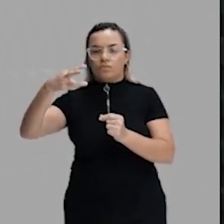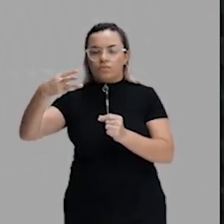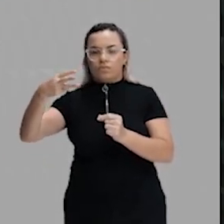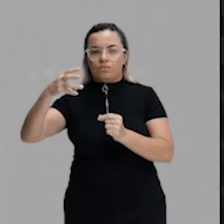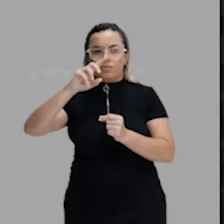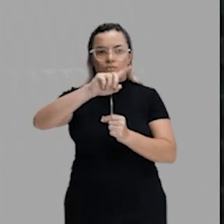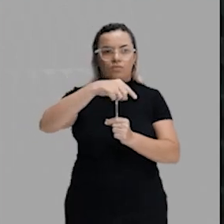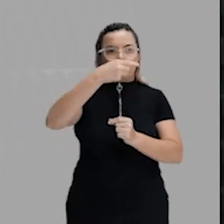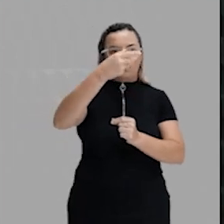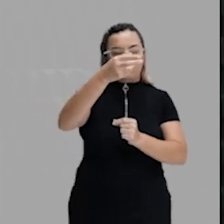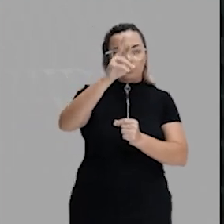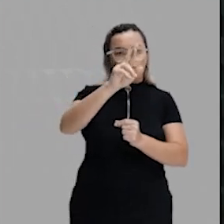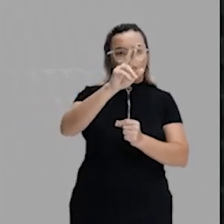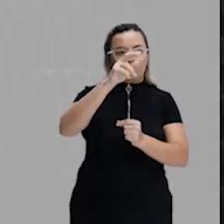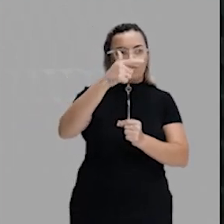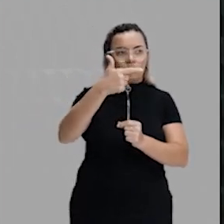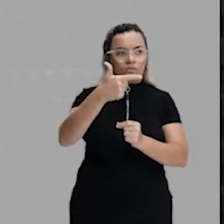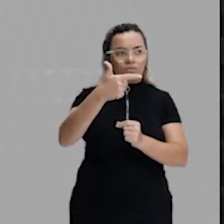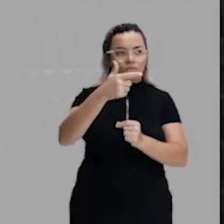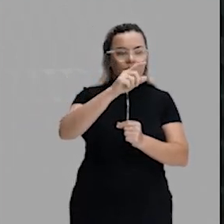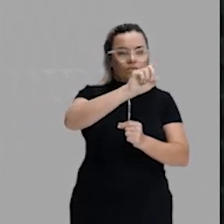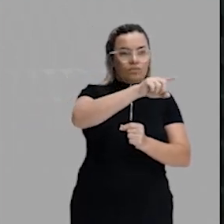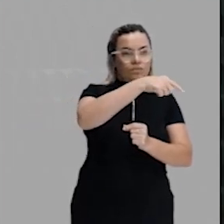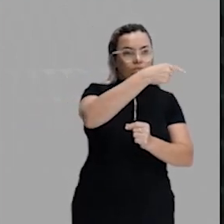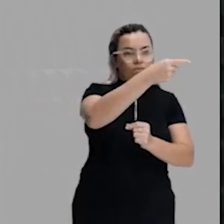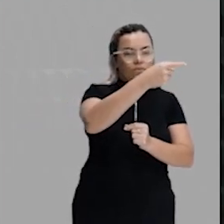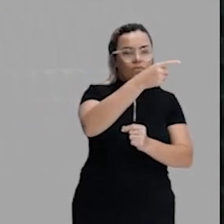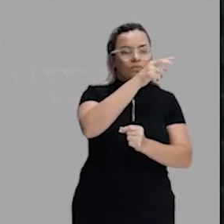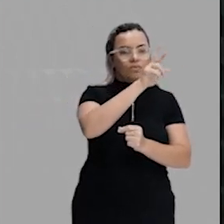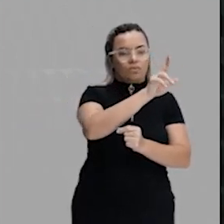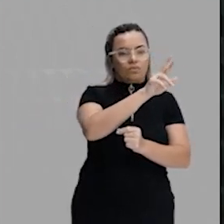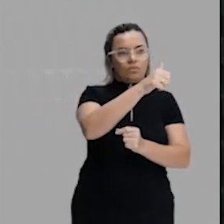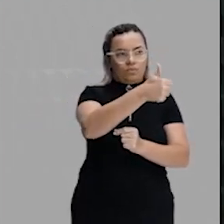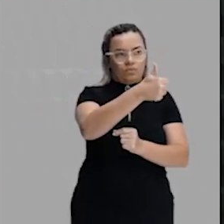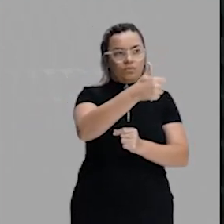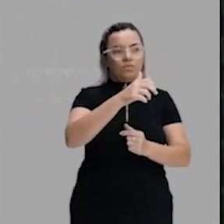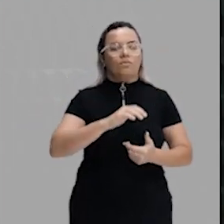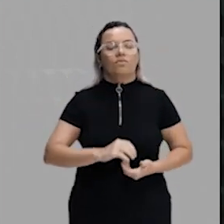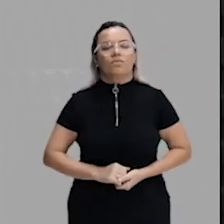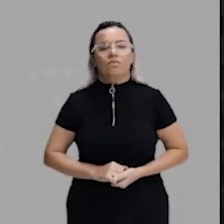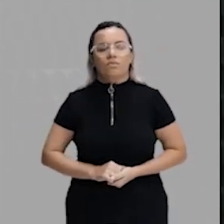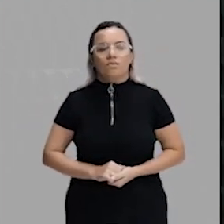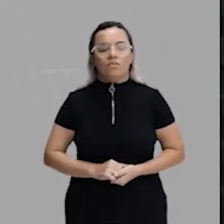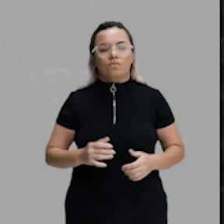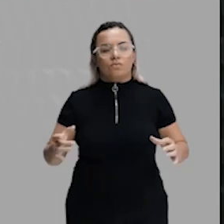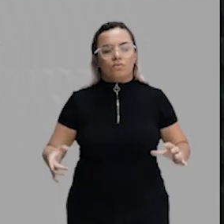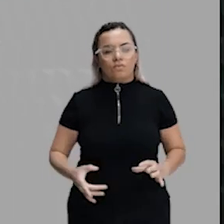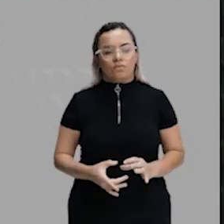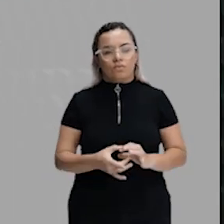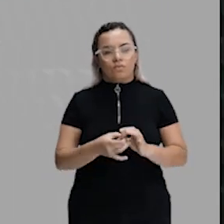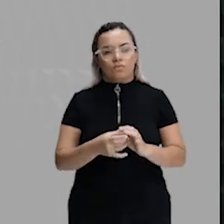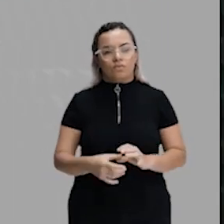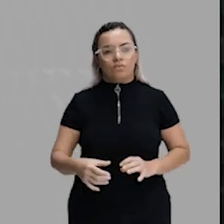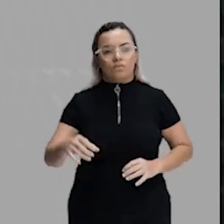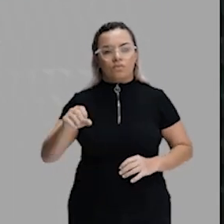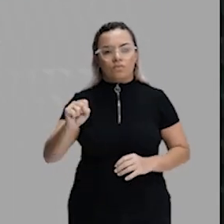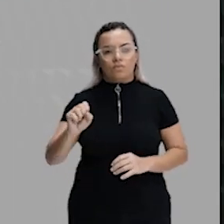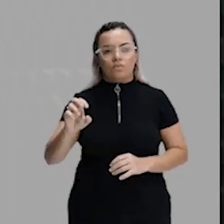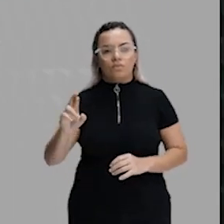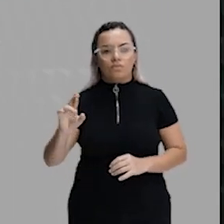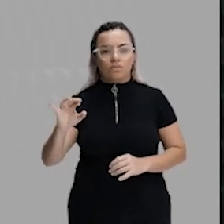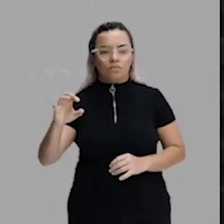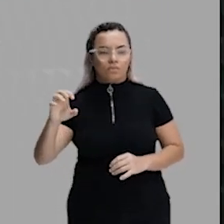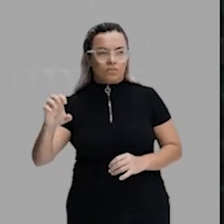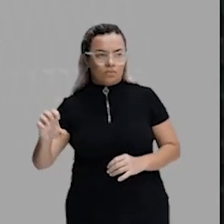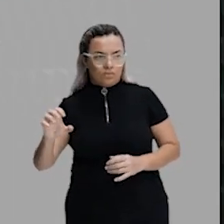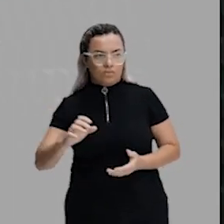3. Ok? Então, para uma associação em série, o que, que nós vamos observar? Primeiro, é